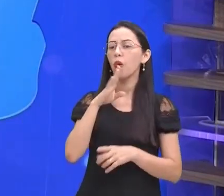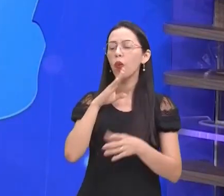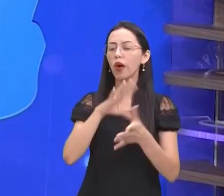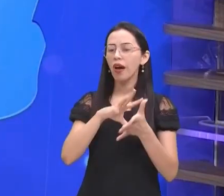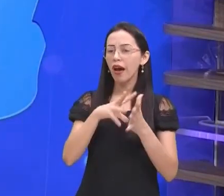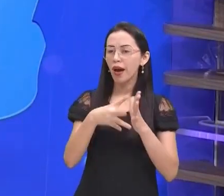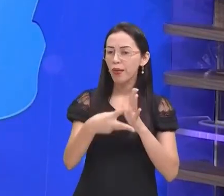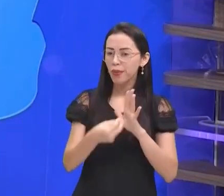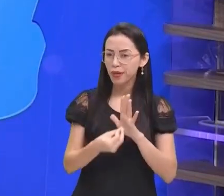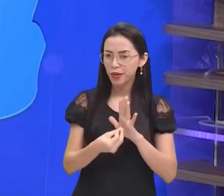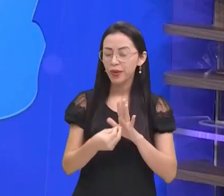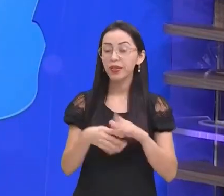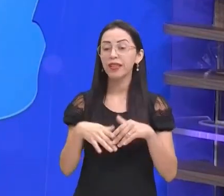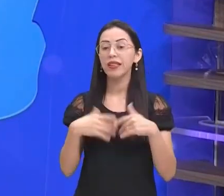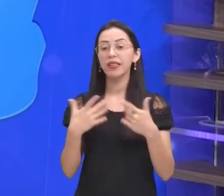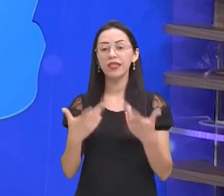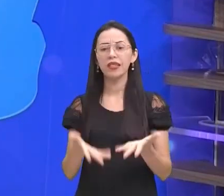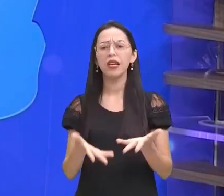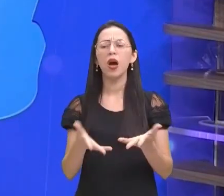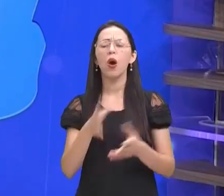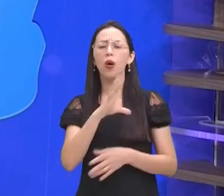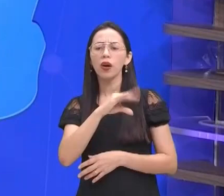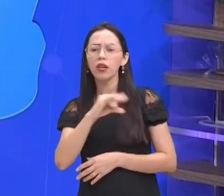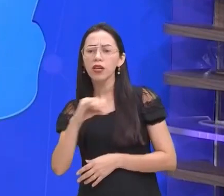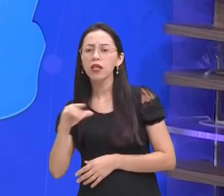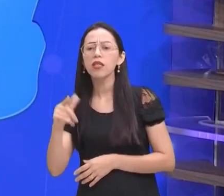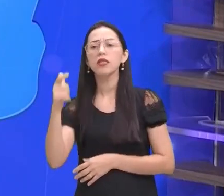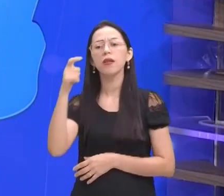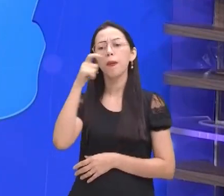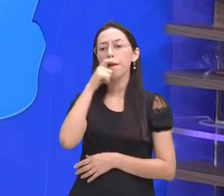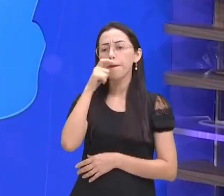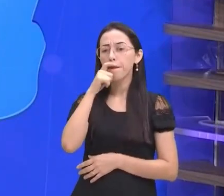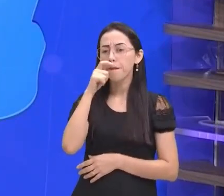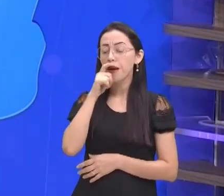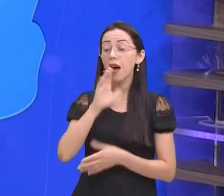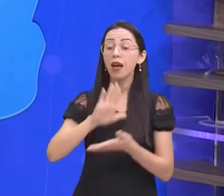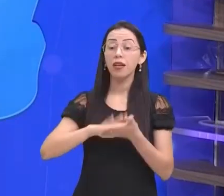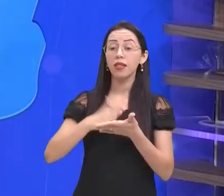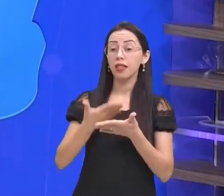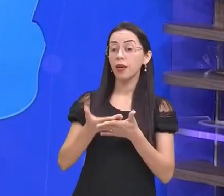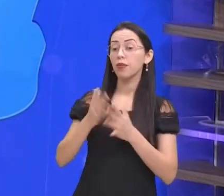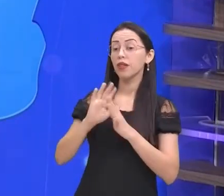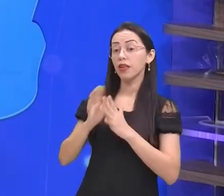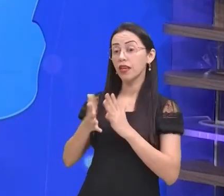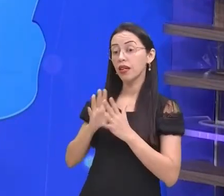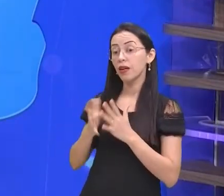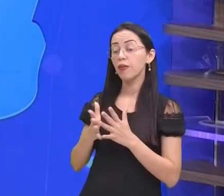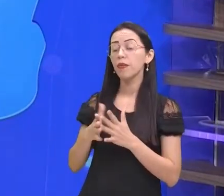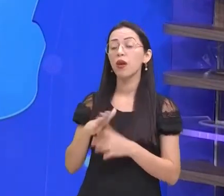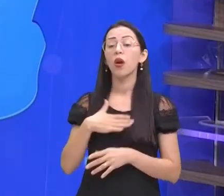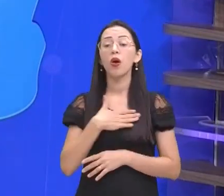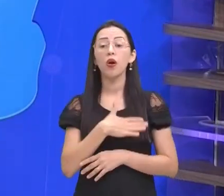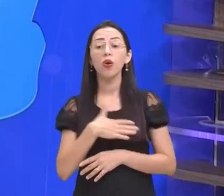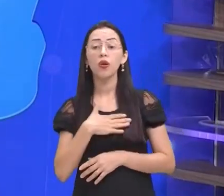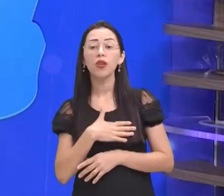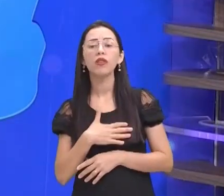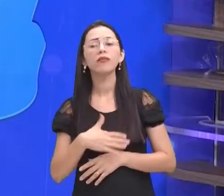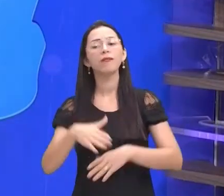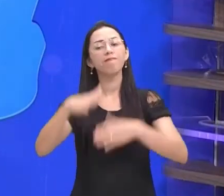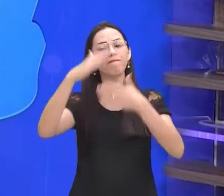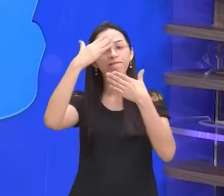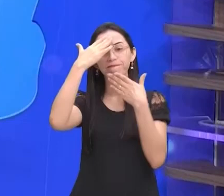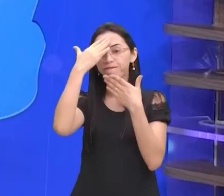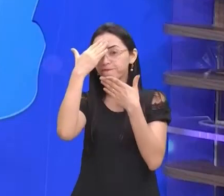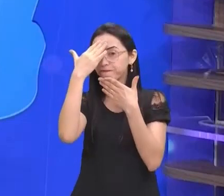Então, crianças, pais, professores, intérprete de Libras, eu gostaria muito de agradecer